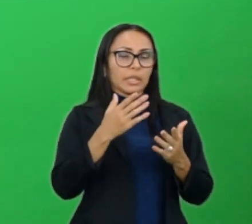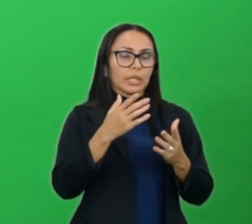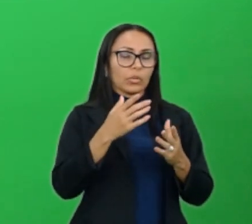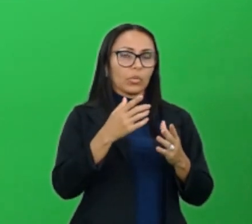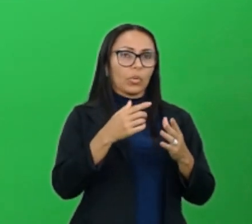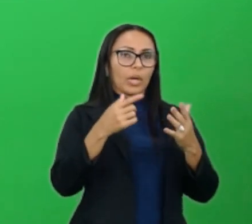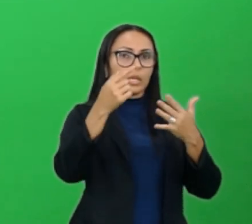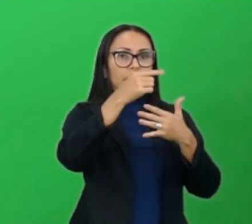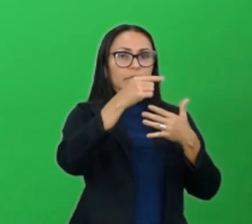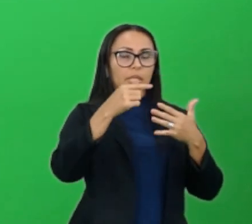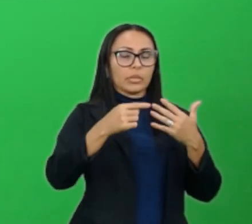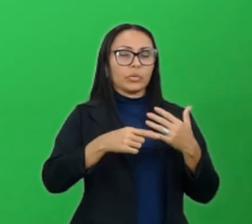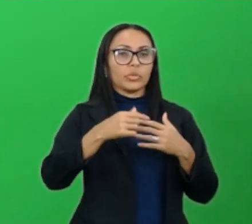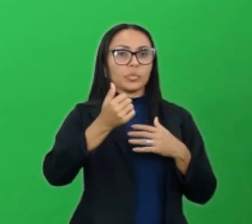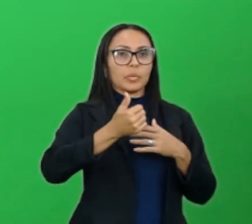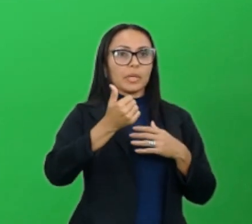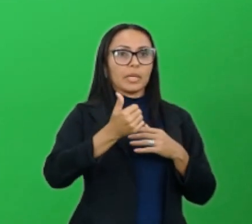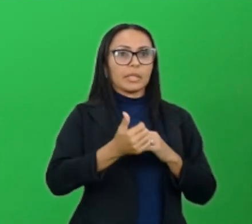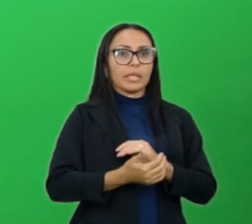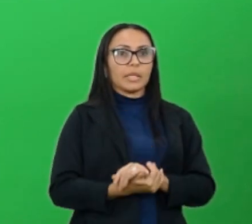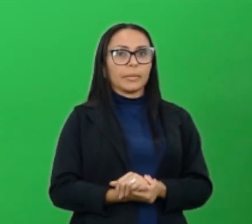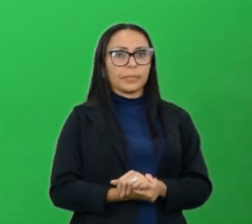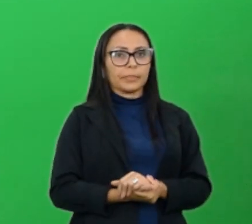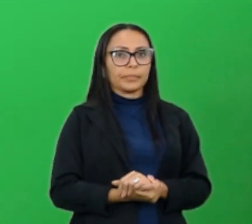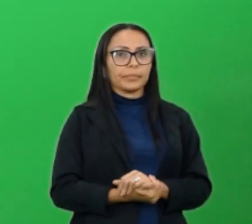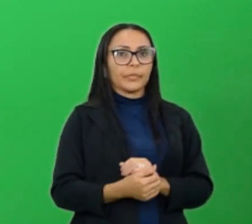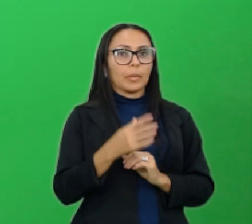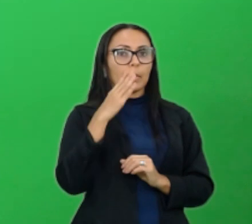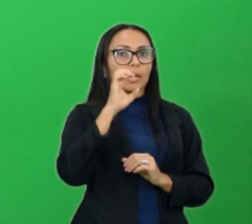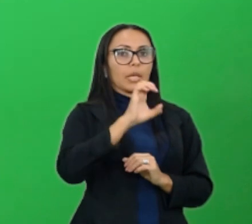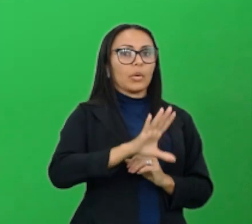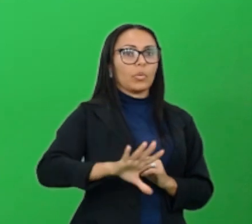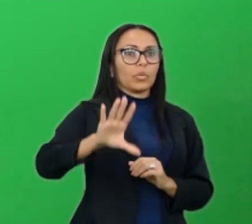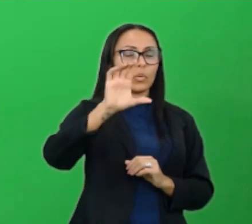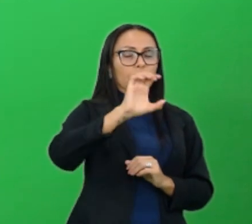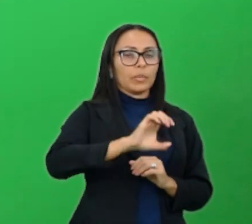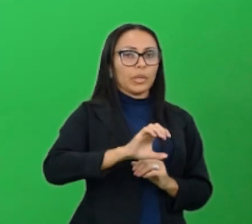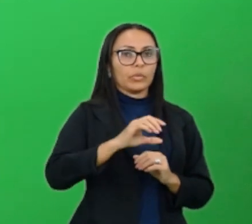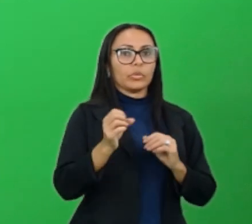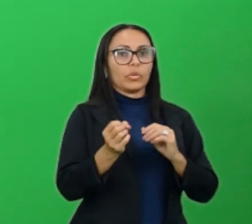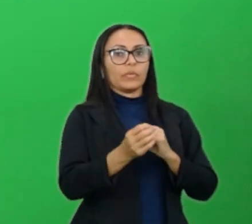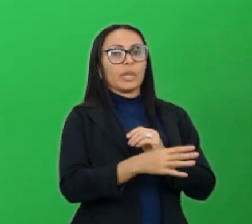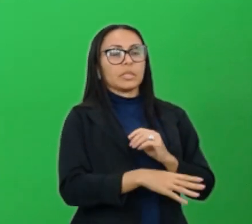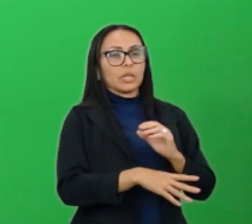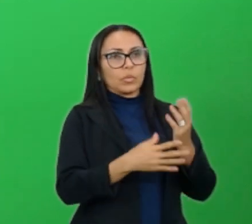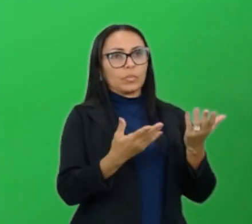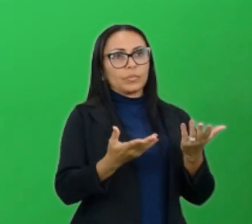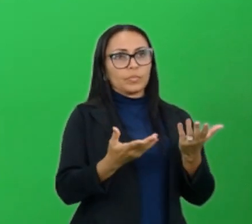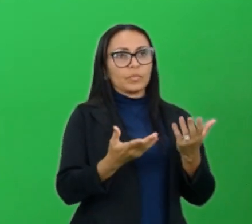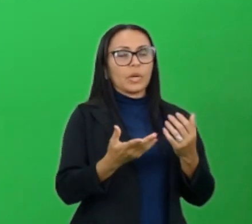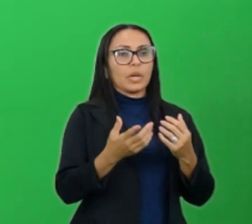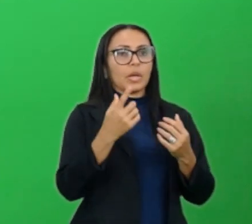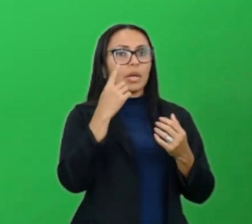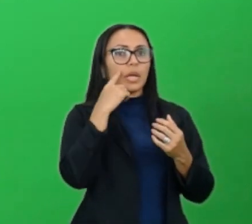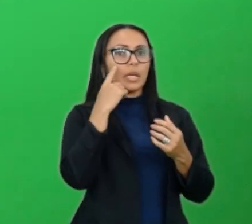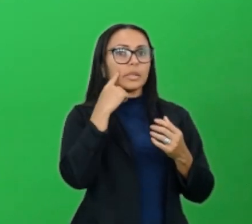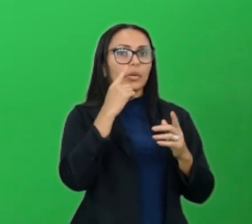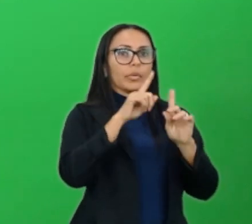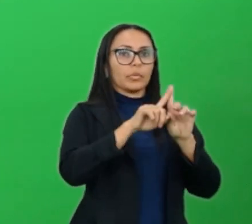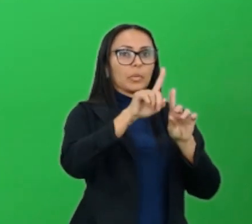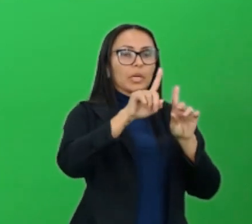primeira delas é o Ranking Europeu de Inovação. Como o próprio nome já diz, é um ranking de inovação dos países da